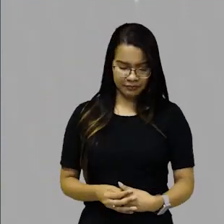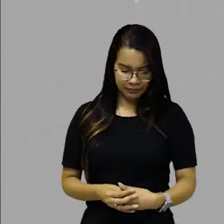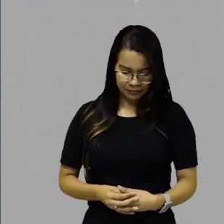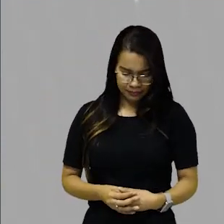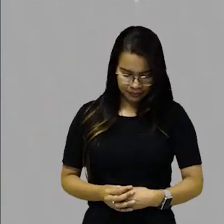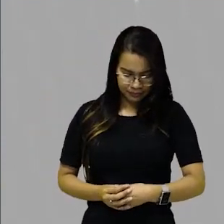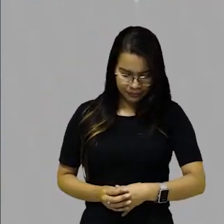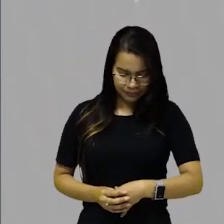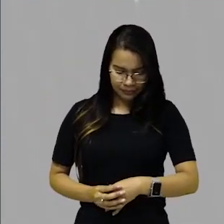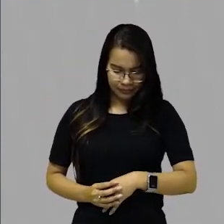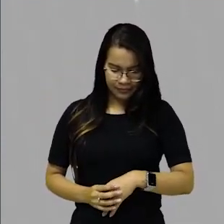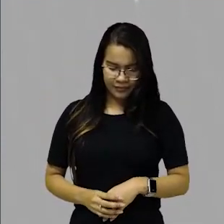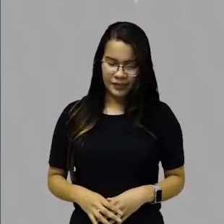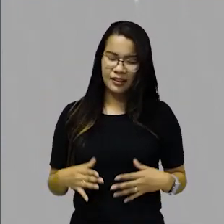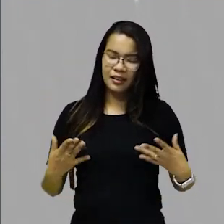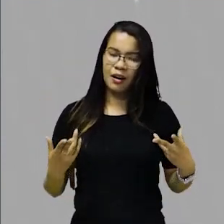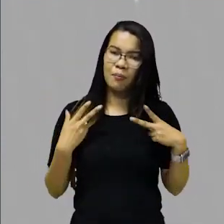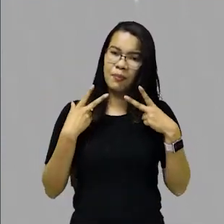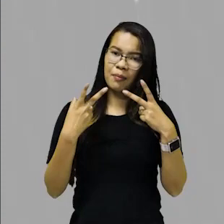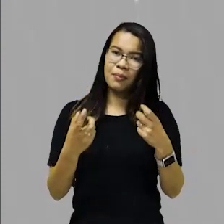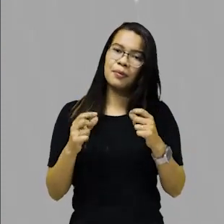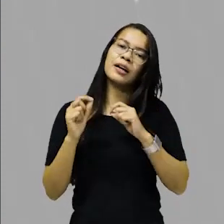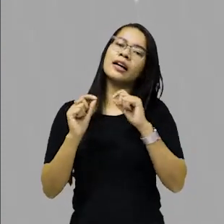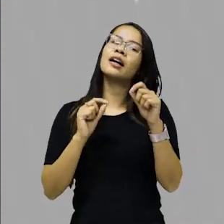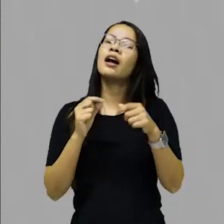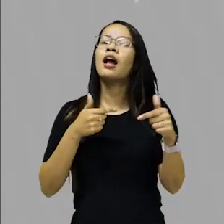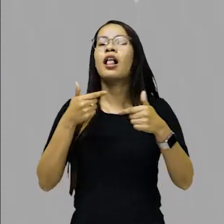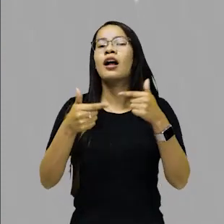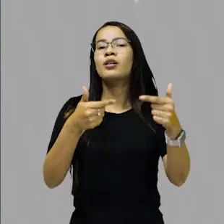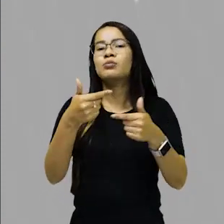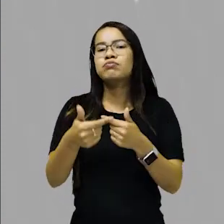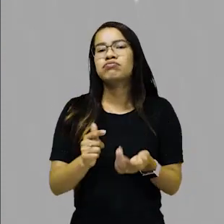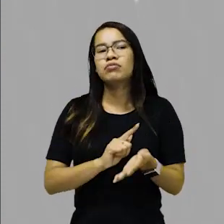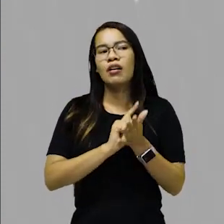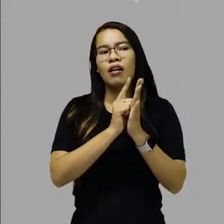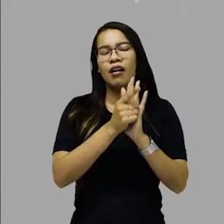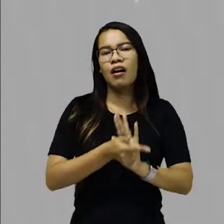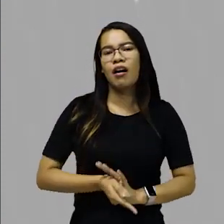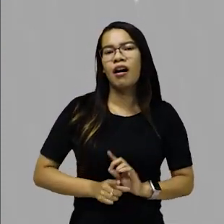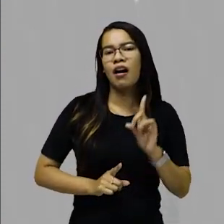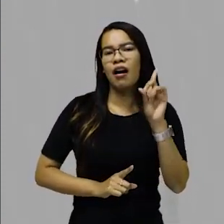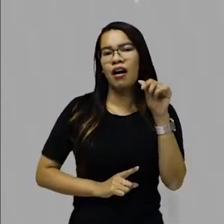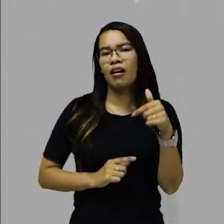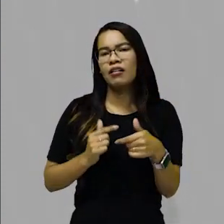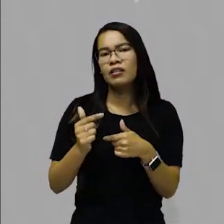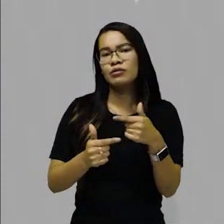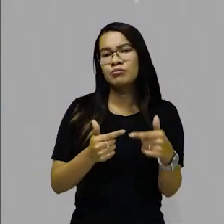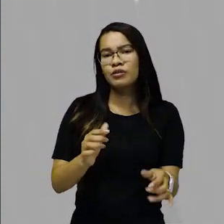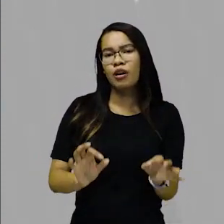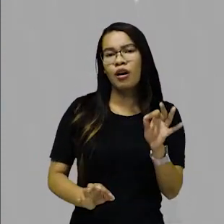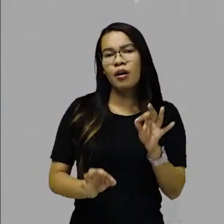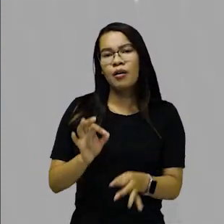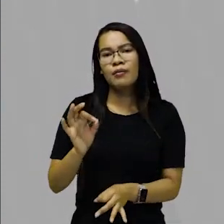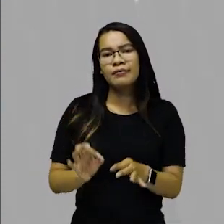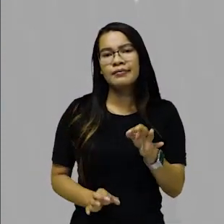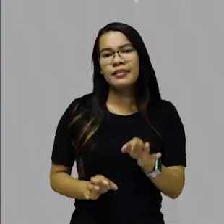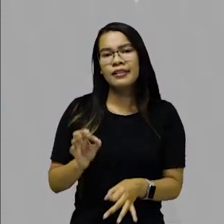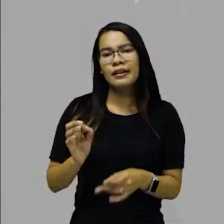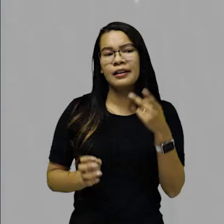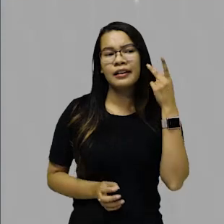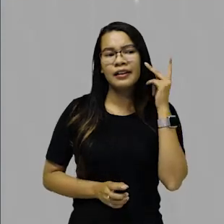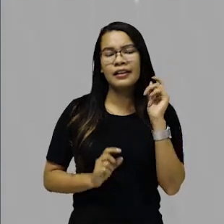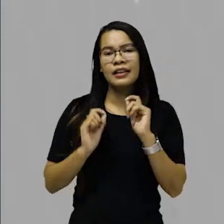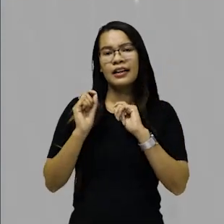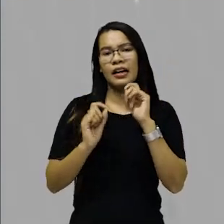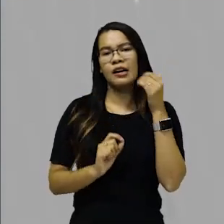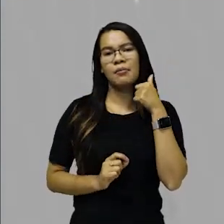Tá? E aí se observa que a luta do gênero é a luta justamente para quê? Para que a mulher